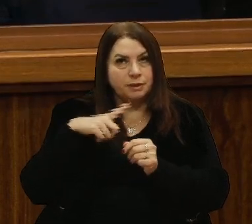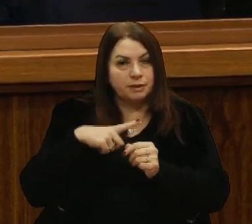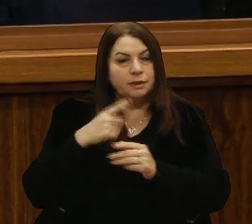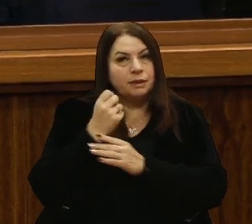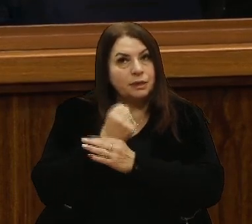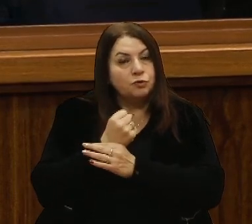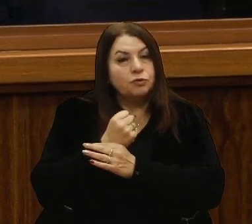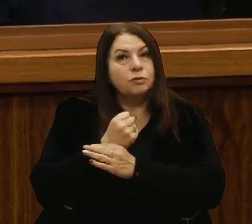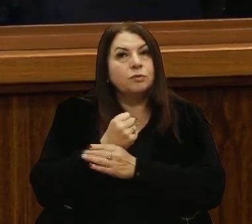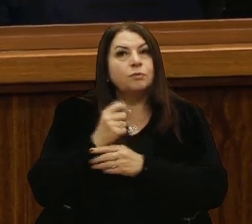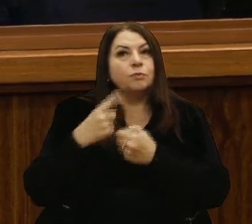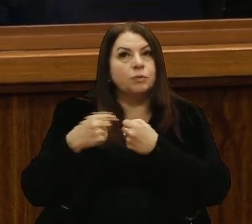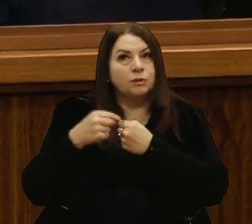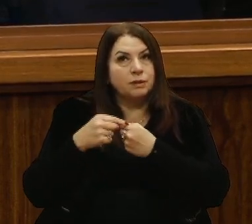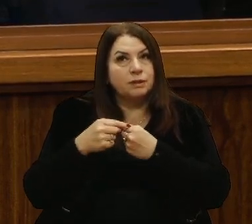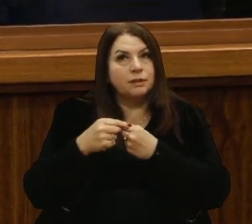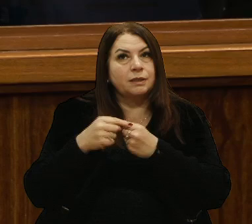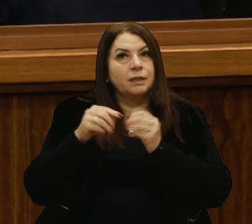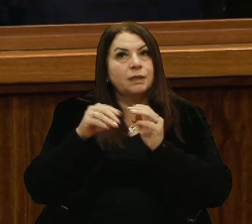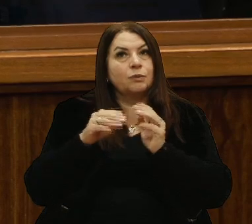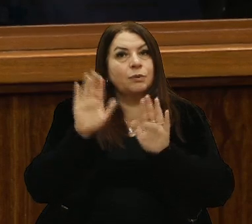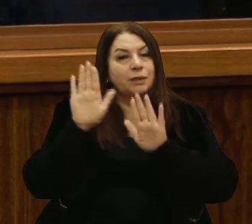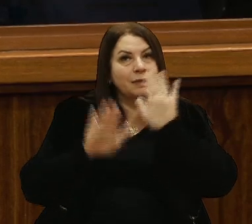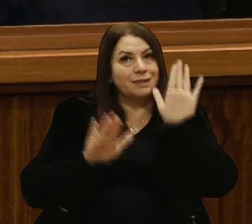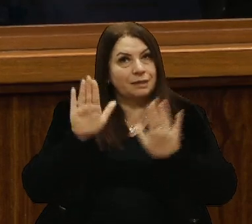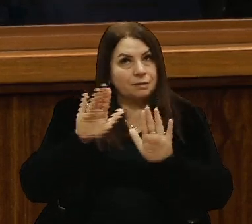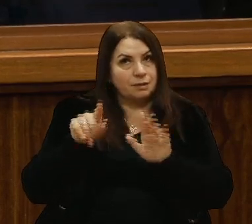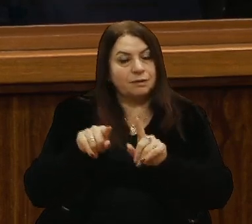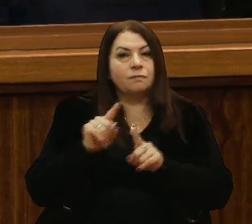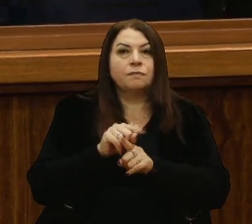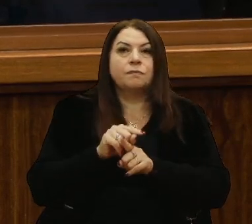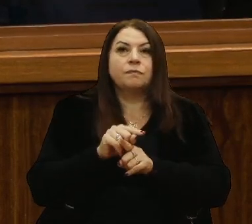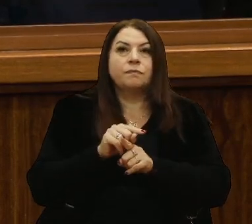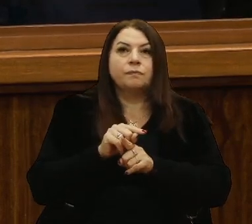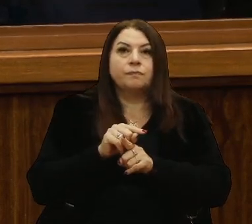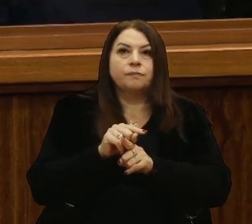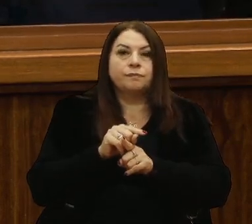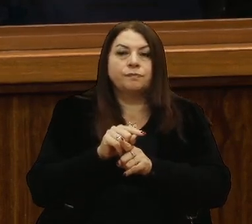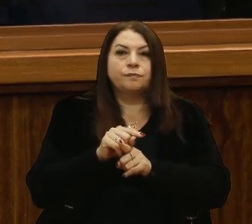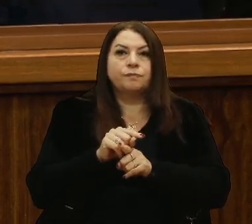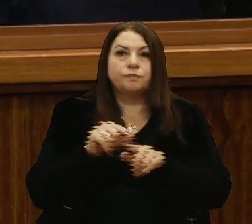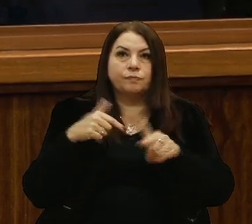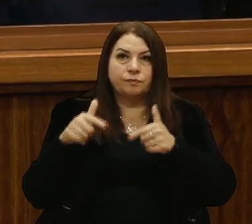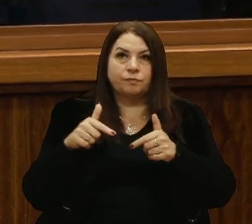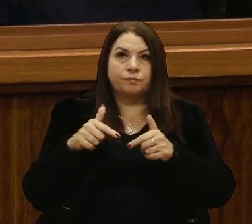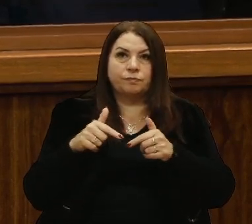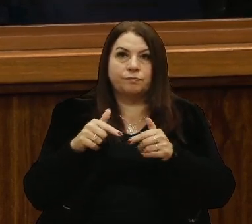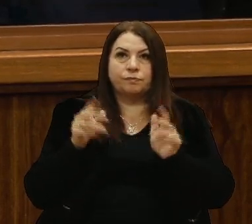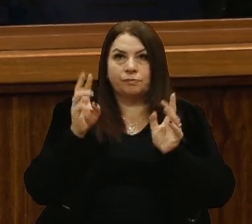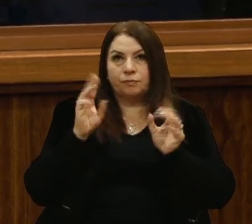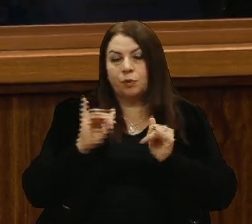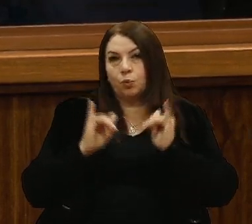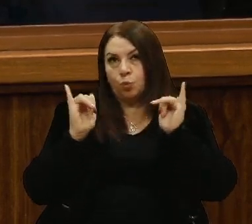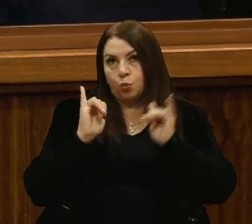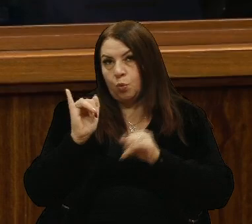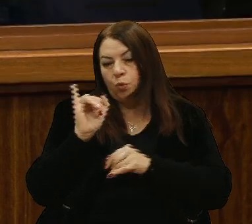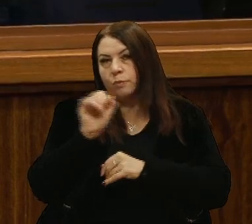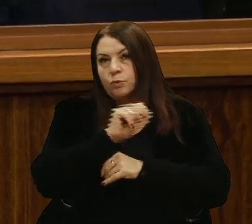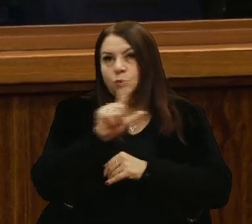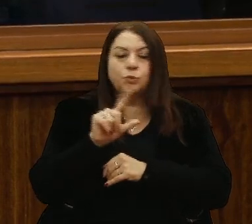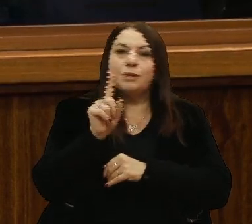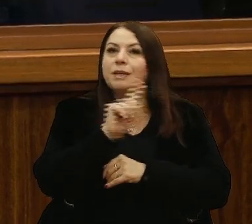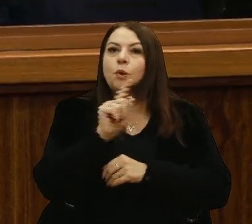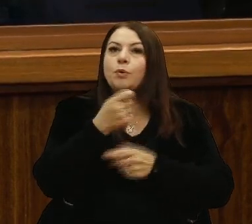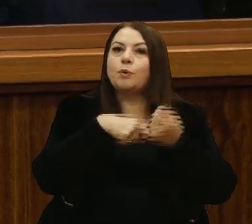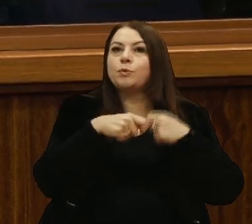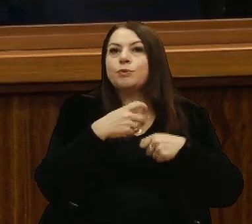que o município faça uma licitação para o serviço de táxi e lotação e não negocie